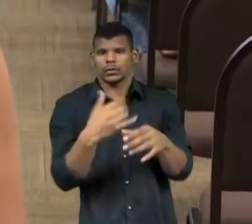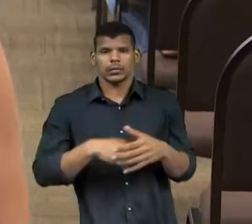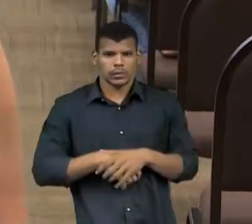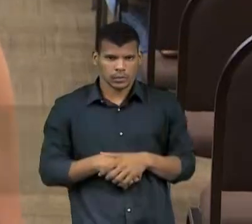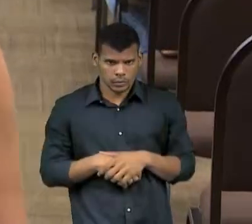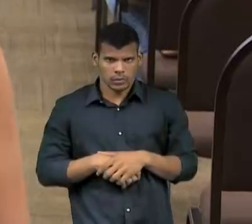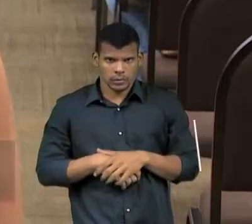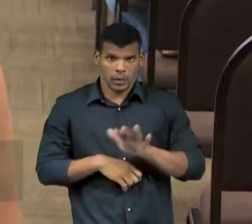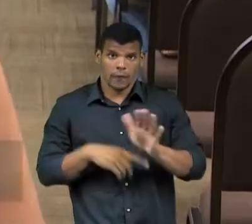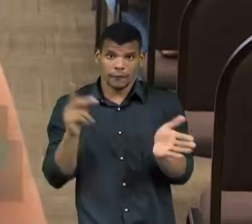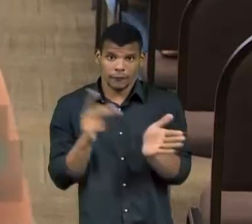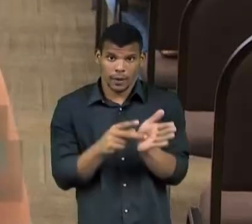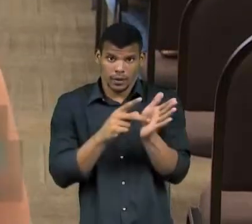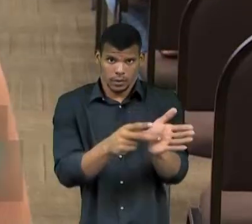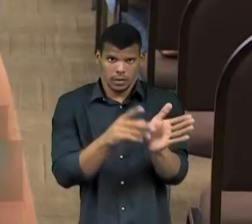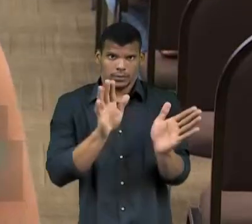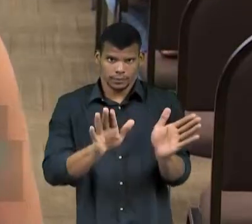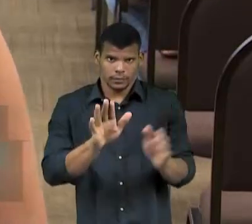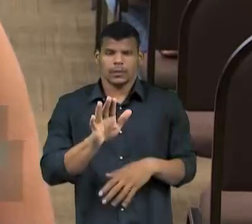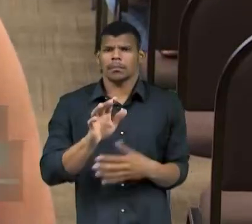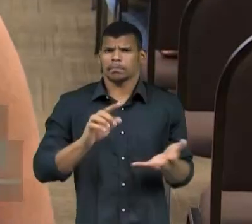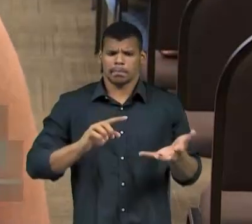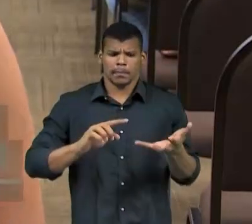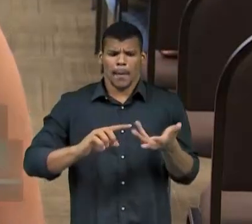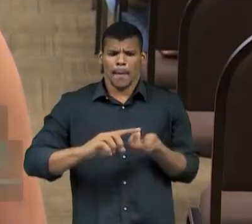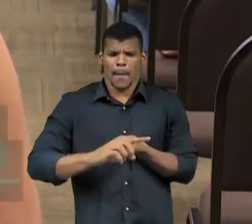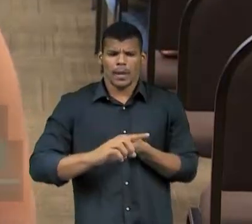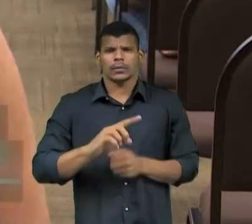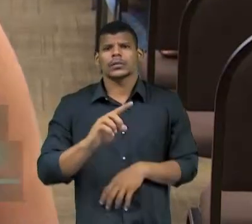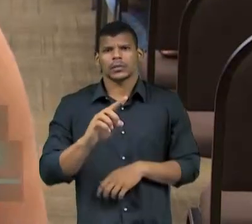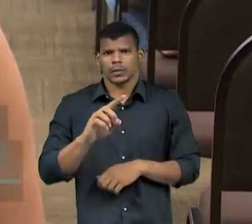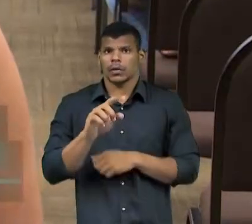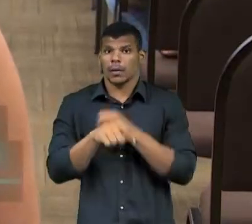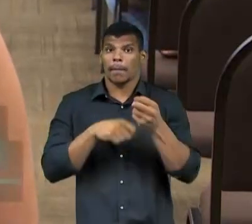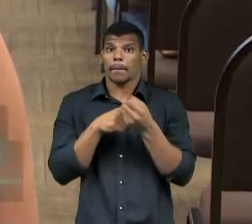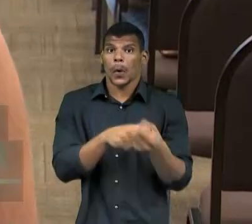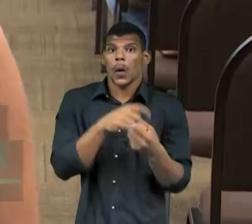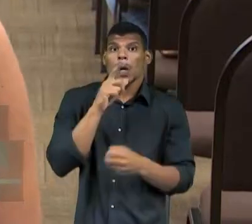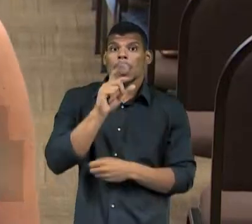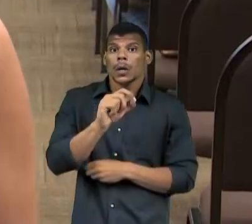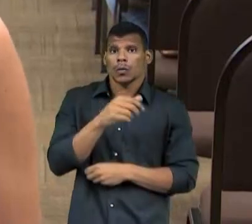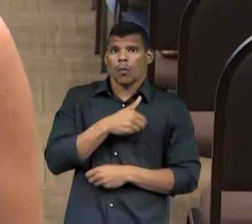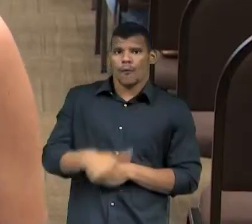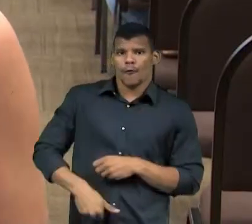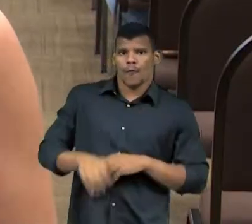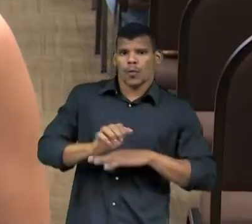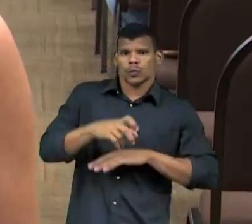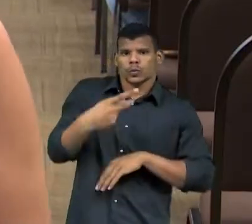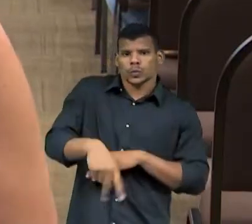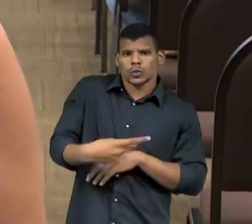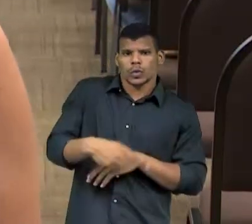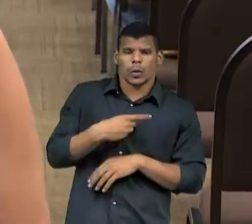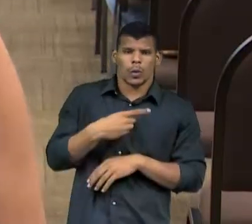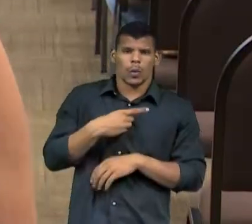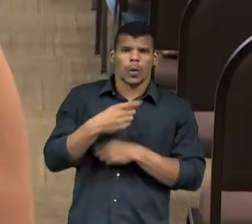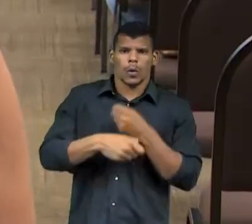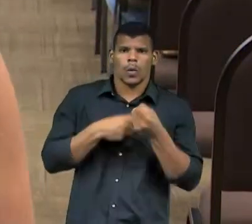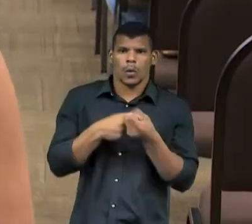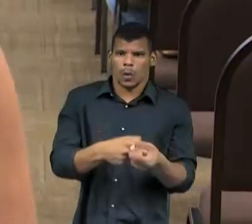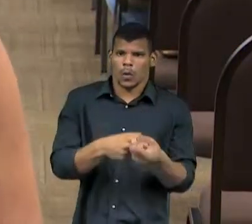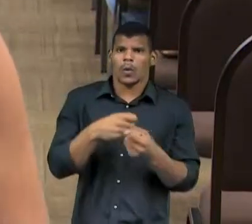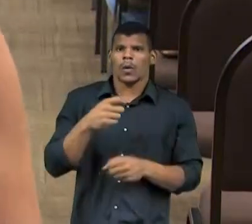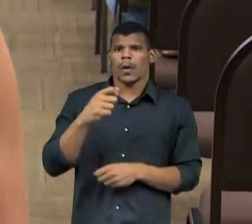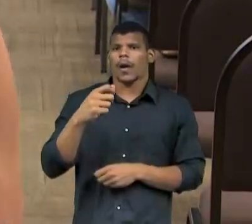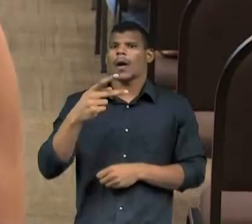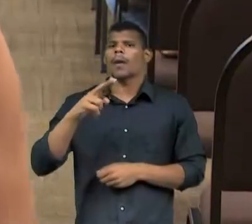verdade, desenvolver a quantidade de ações a partir desse apoio que o governo do estado dá para os municípios, inclusive Apuiarés, que é um município